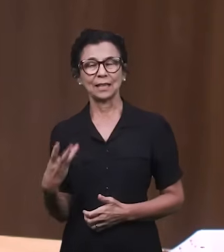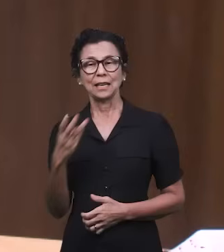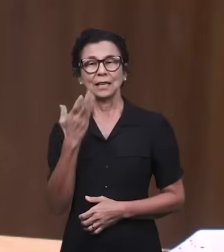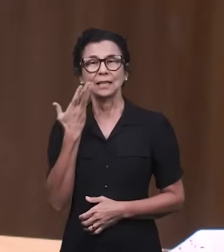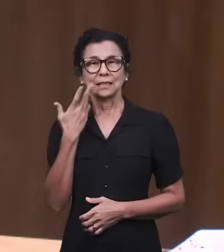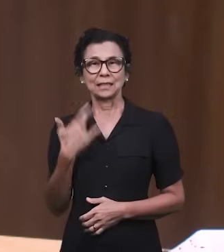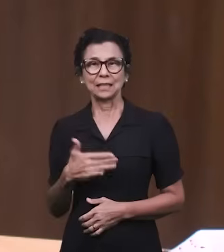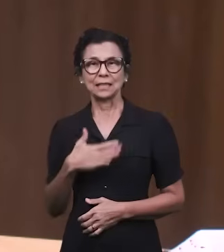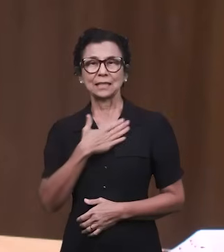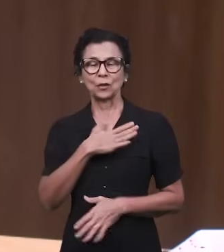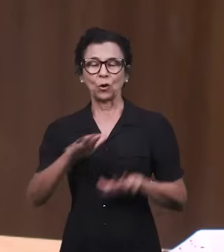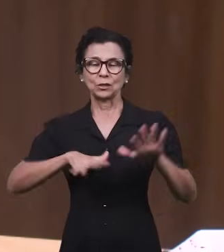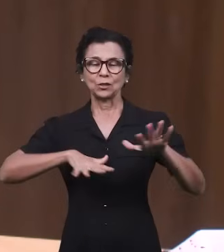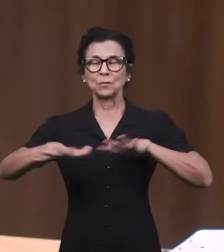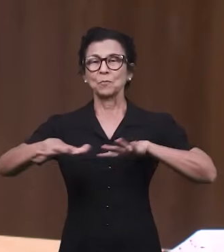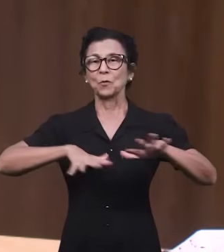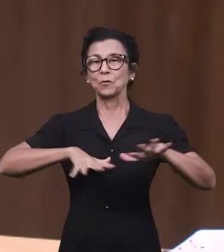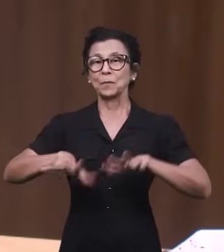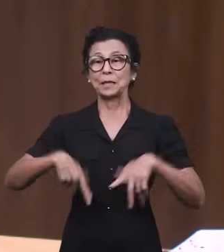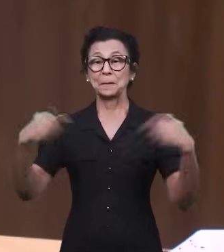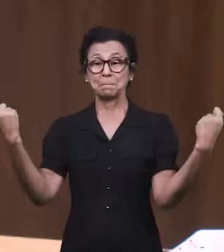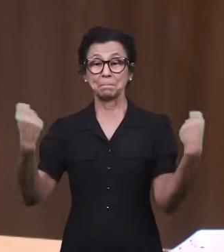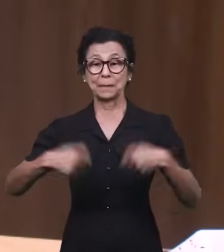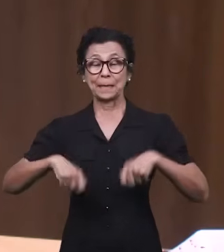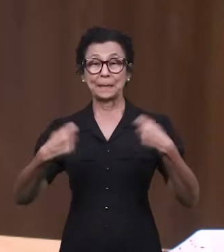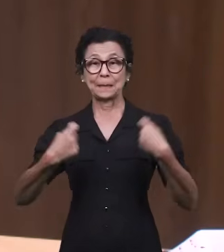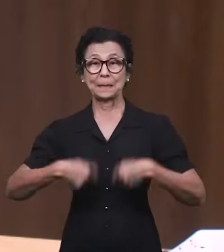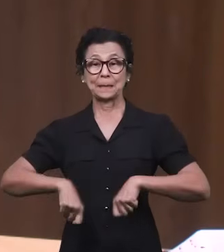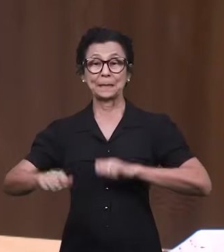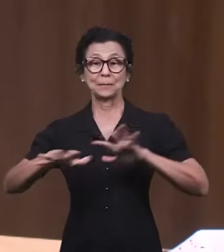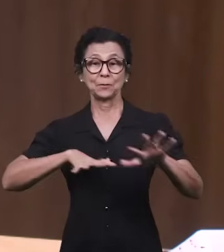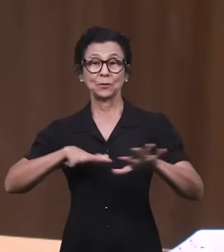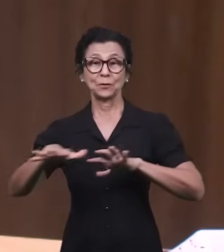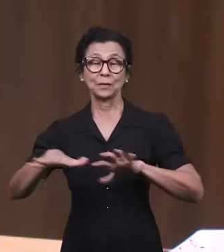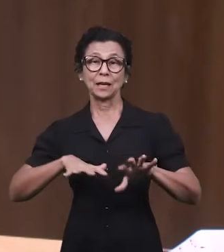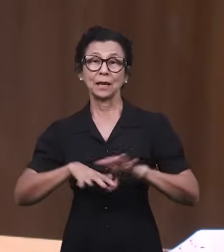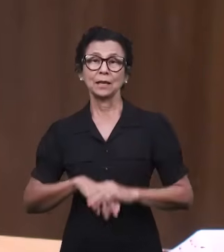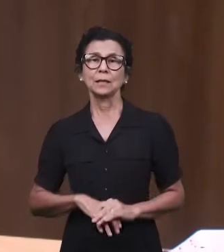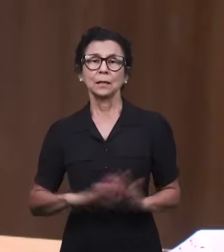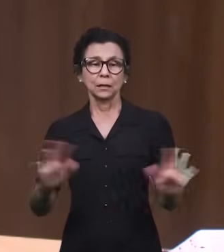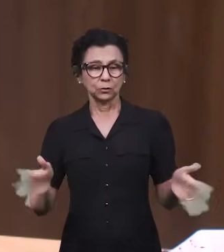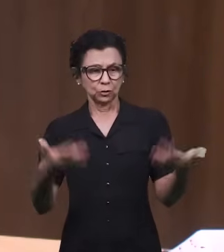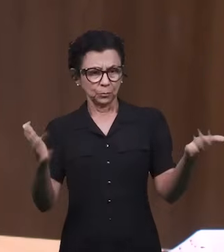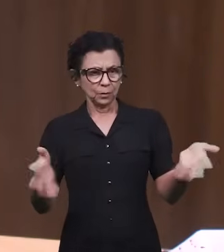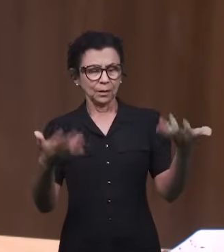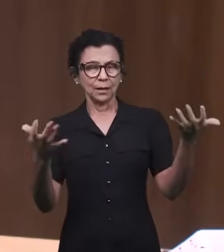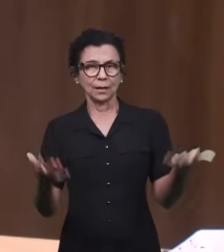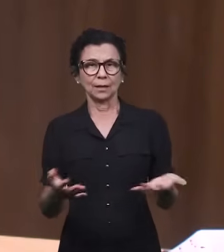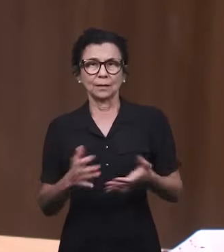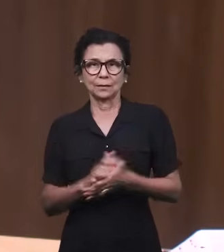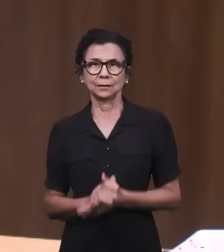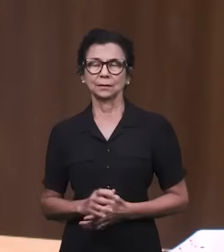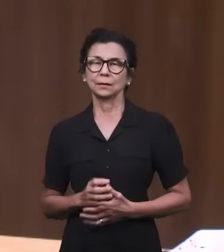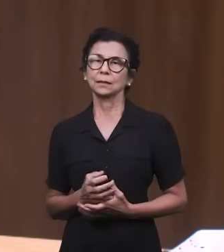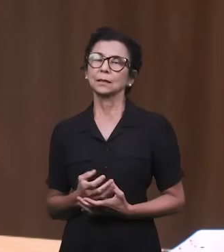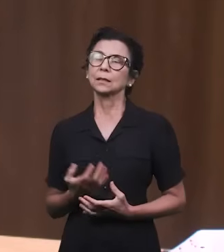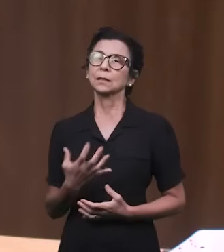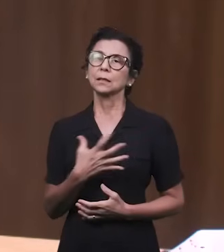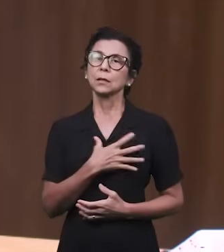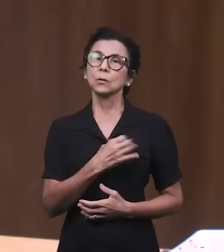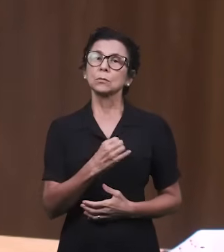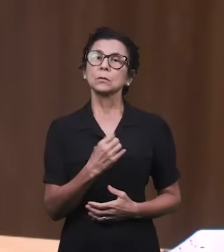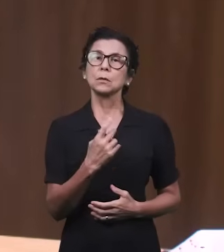criança deve se movimentar. E ela sempre vai ser estimulada ao movimento. Uma vez que você mostra para o seu filho